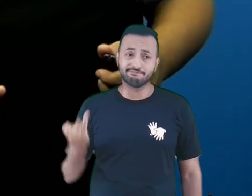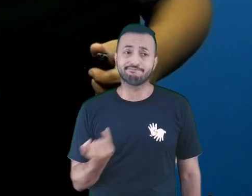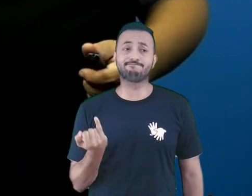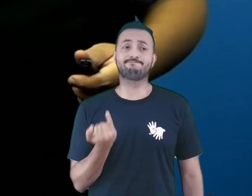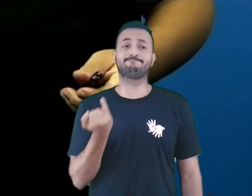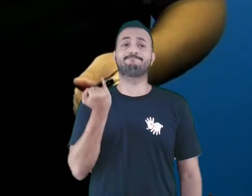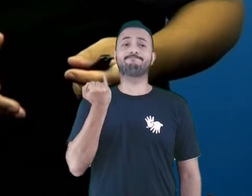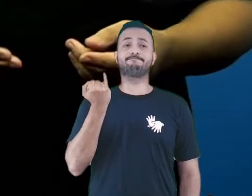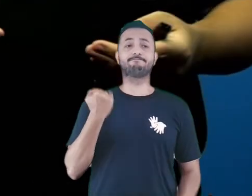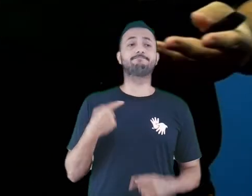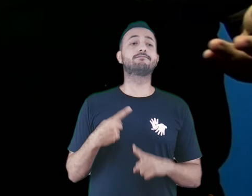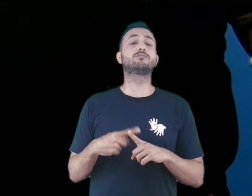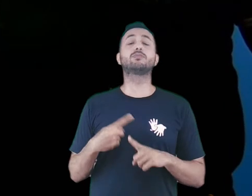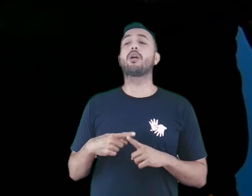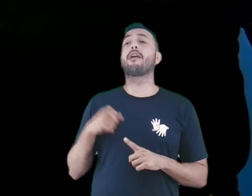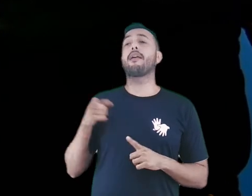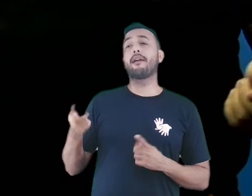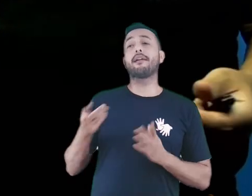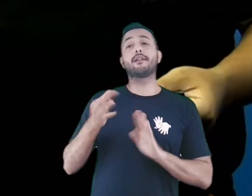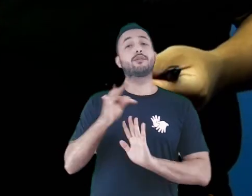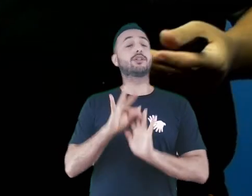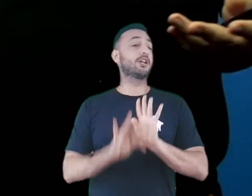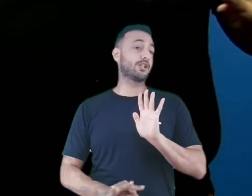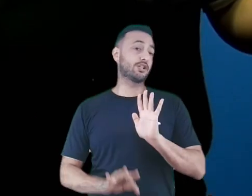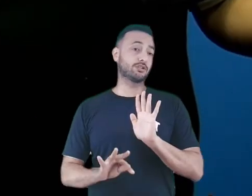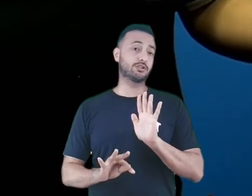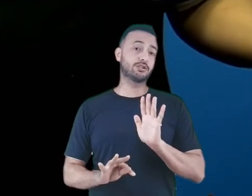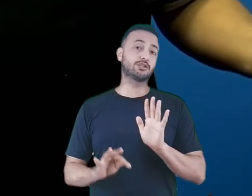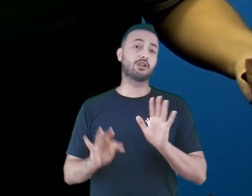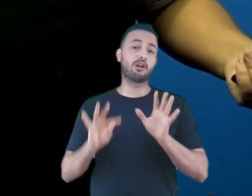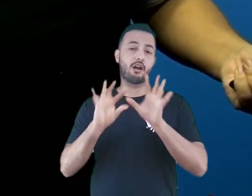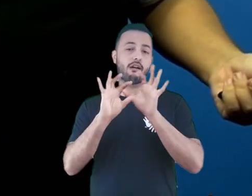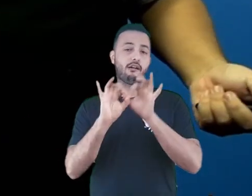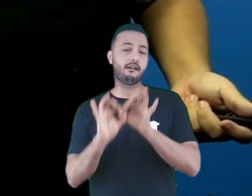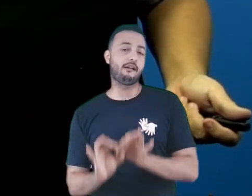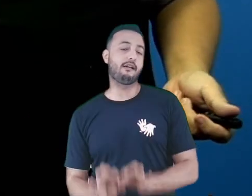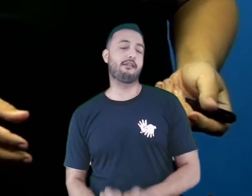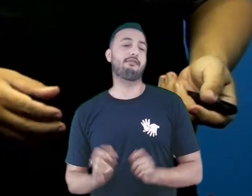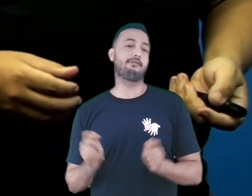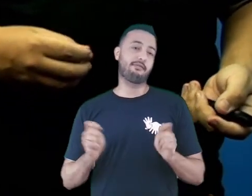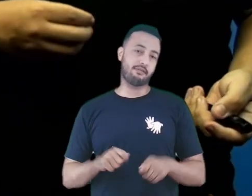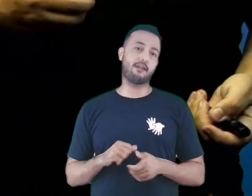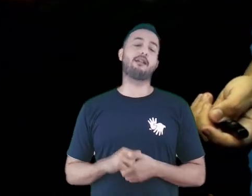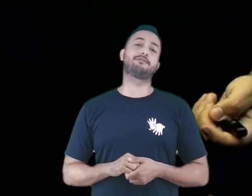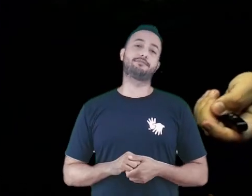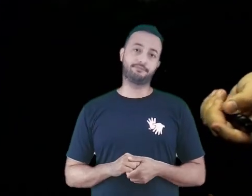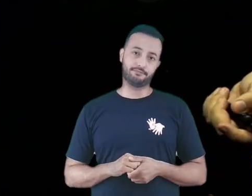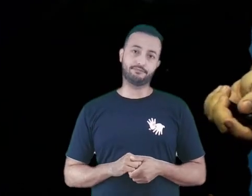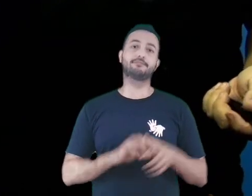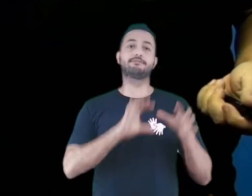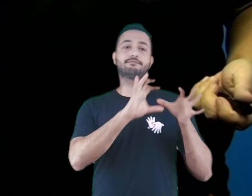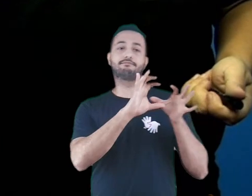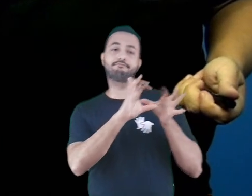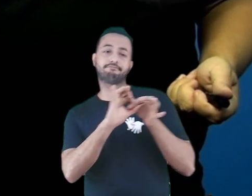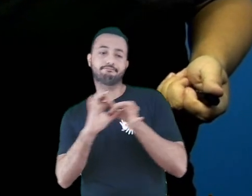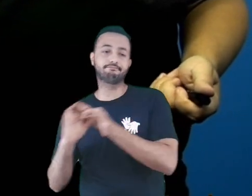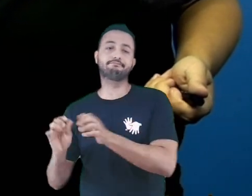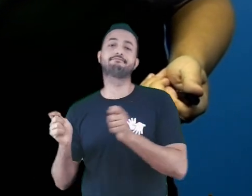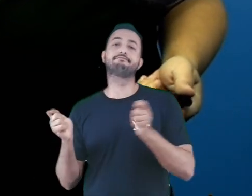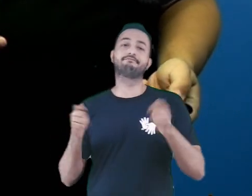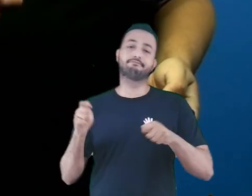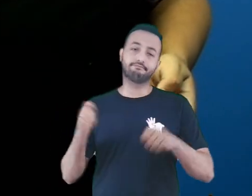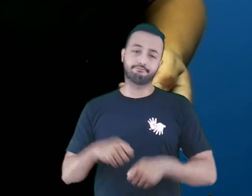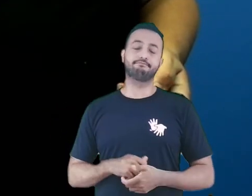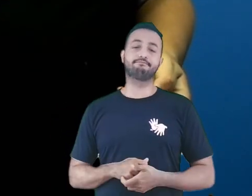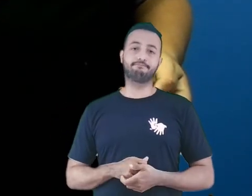importantes, porque eles tornam os textos coesos, né? Ele tem uma coesão,